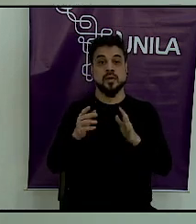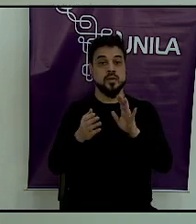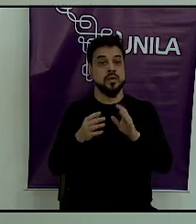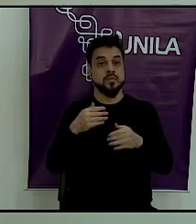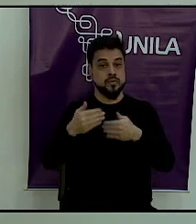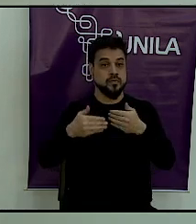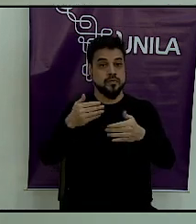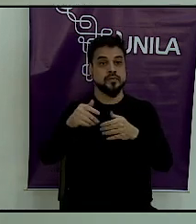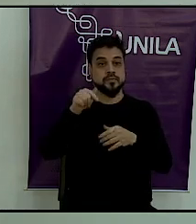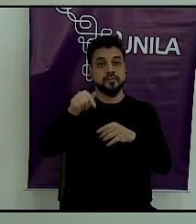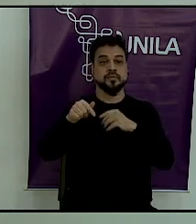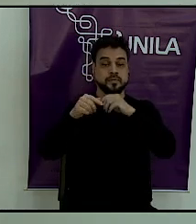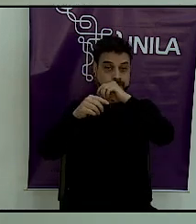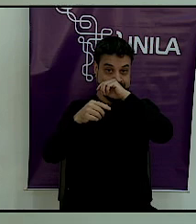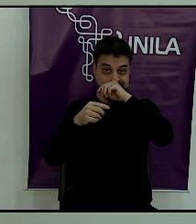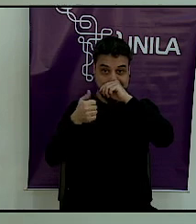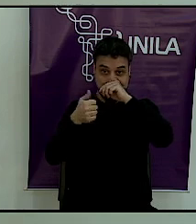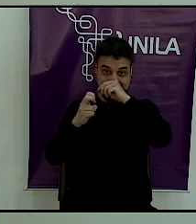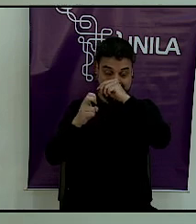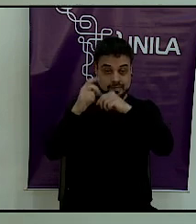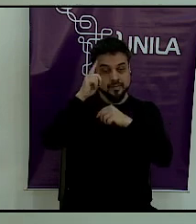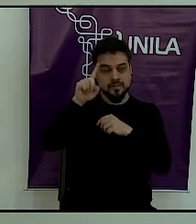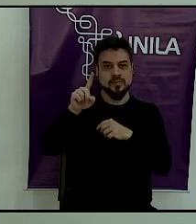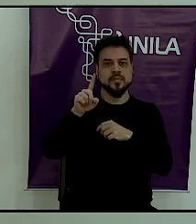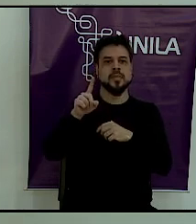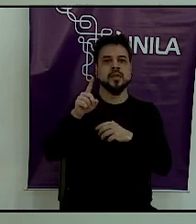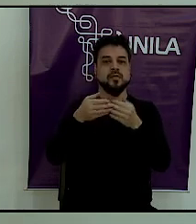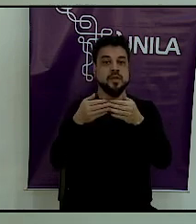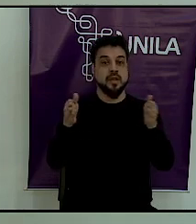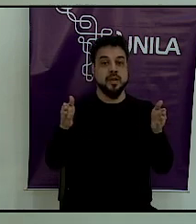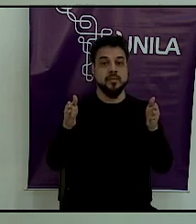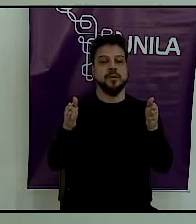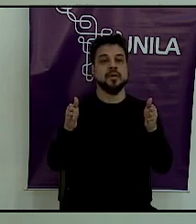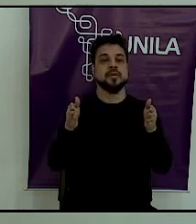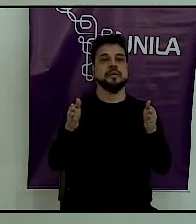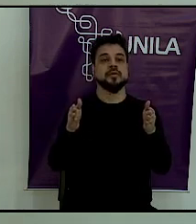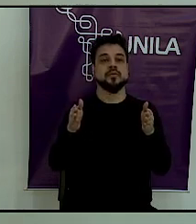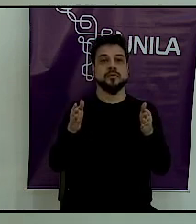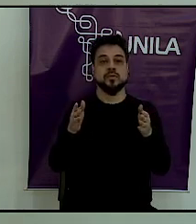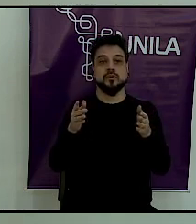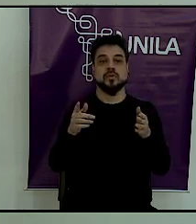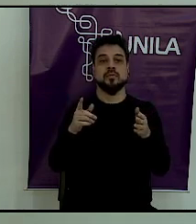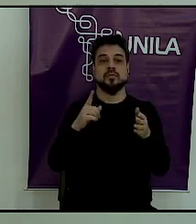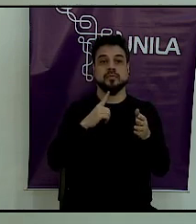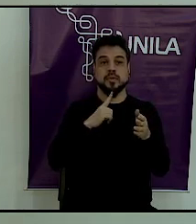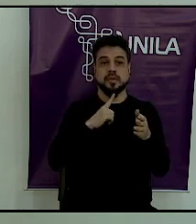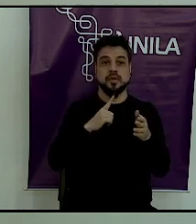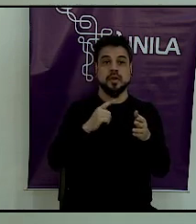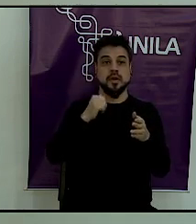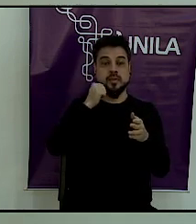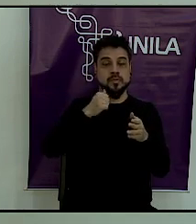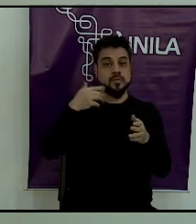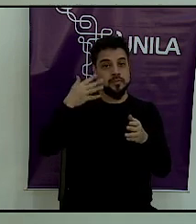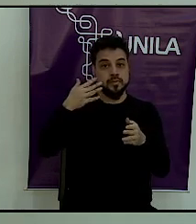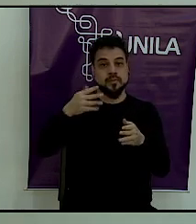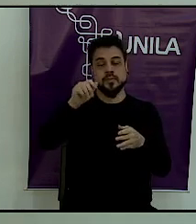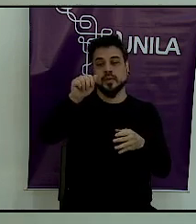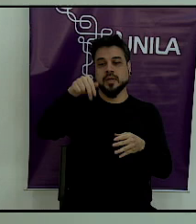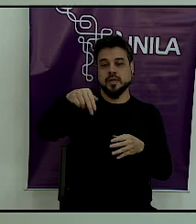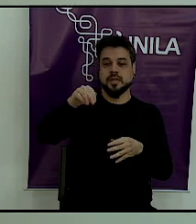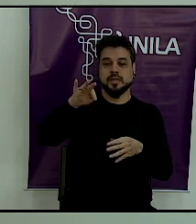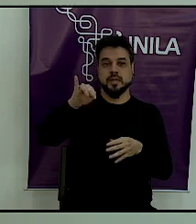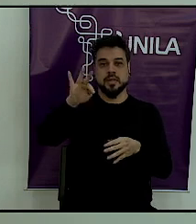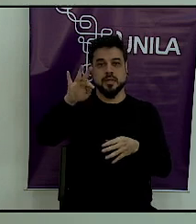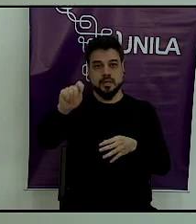ao longo desses 15 dias, que será aberto pela Anita Prestes. Esta